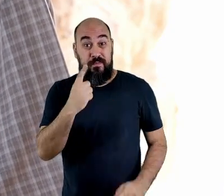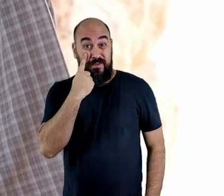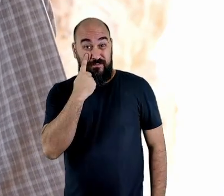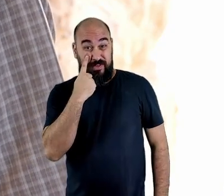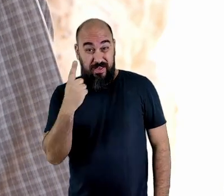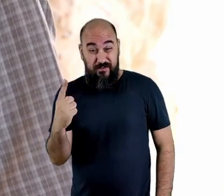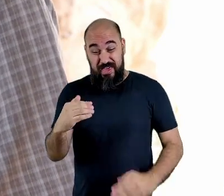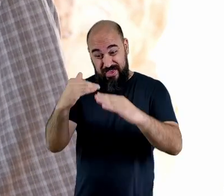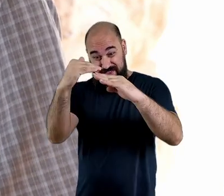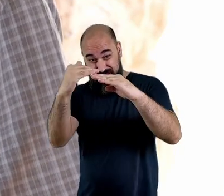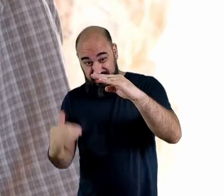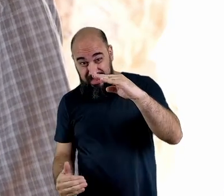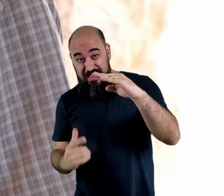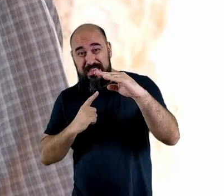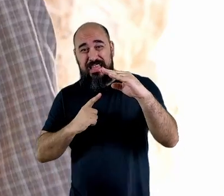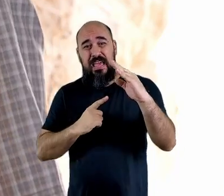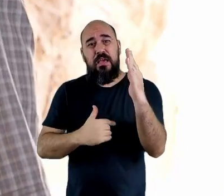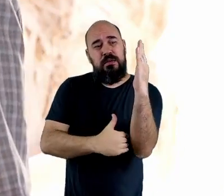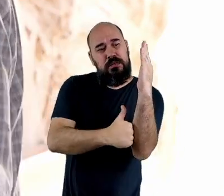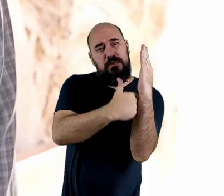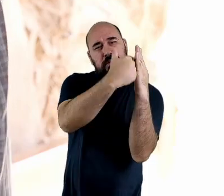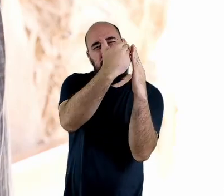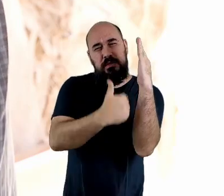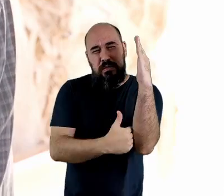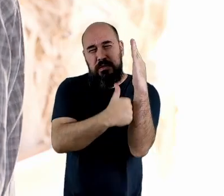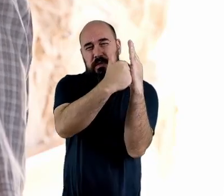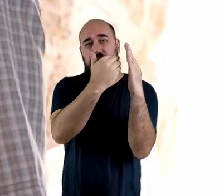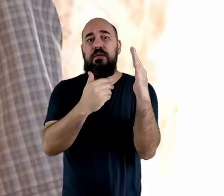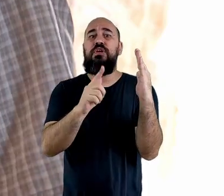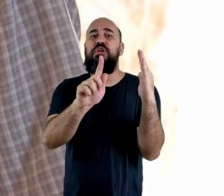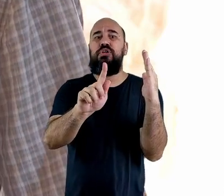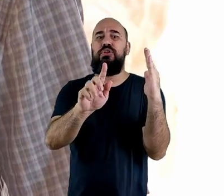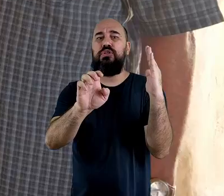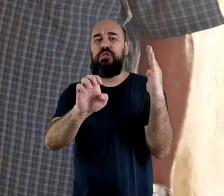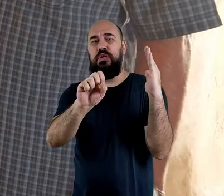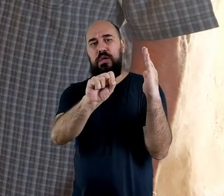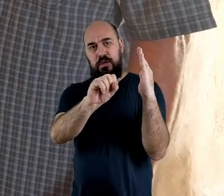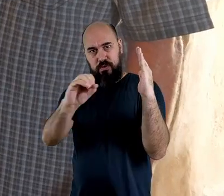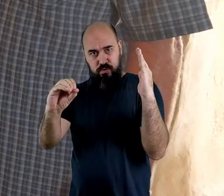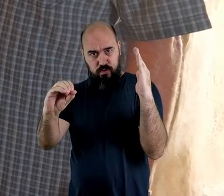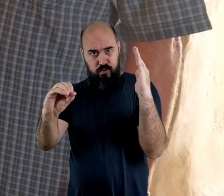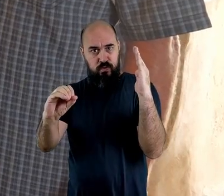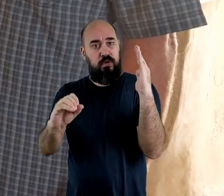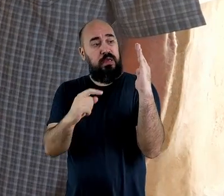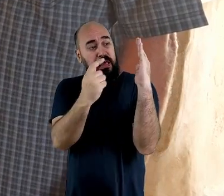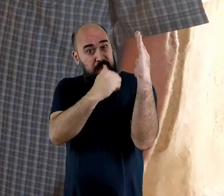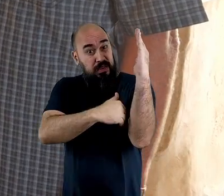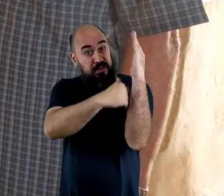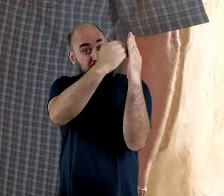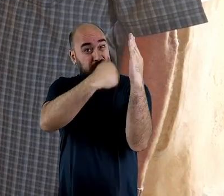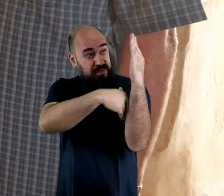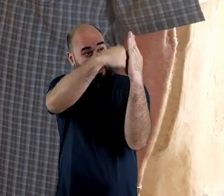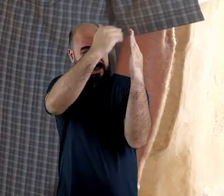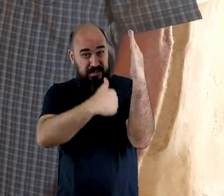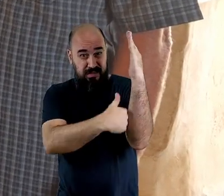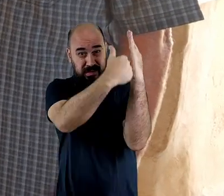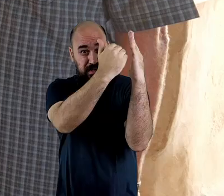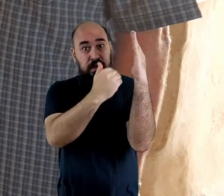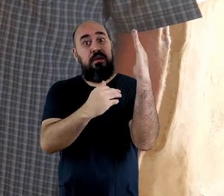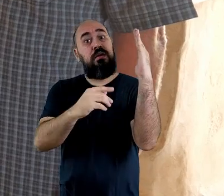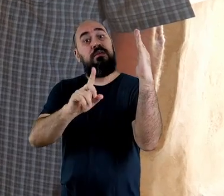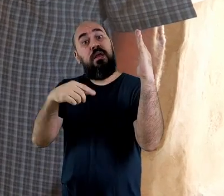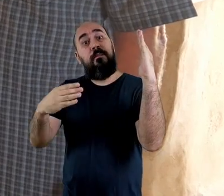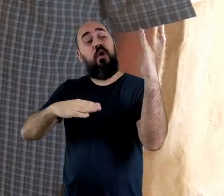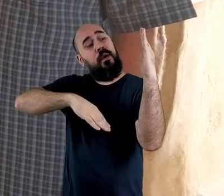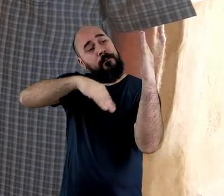de gesso branco. E em cima do gesso branco, podemos ver aqueles afrescos pintados, o que é incrível de se encontrar